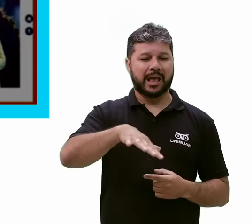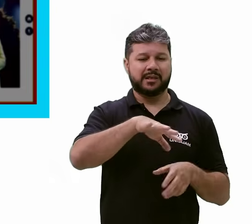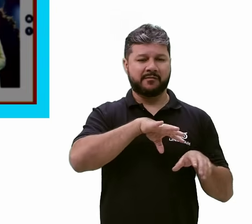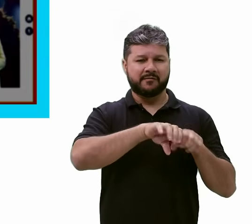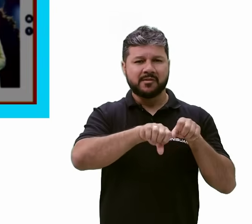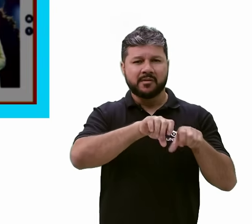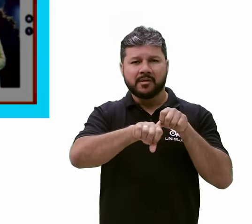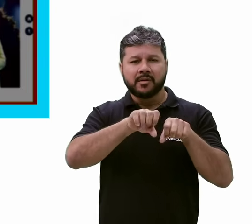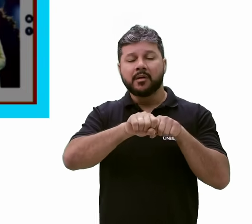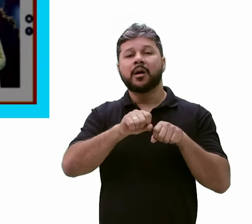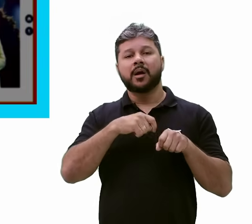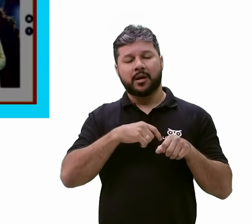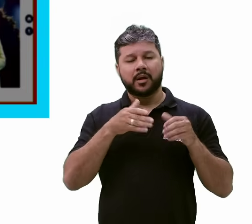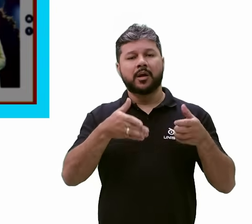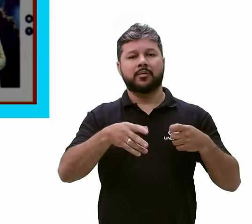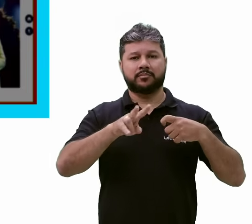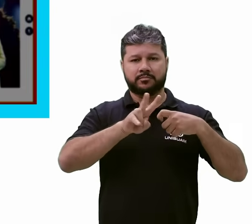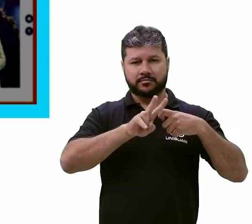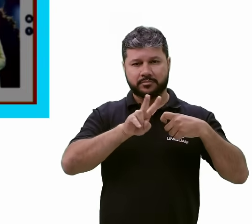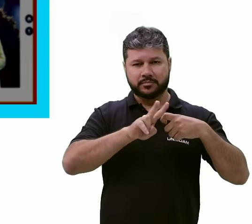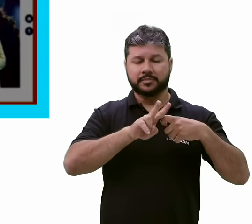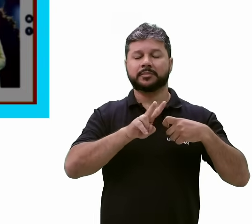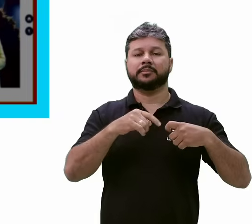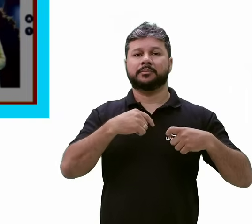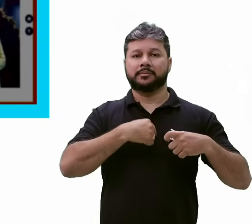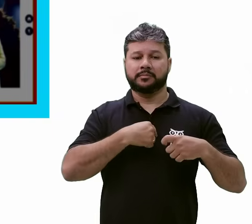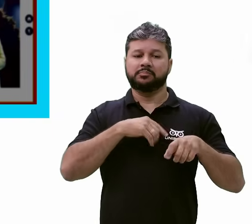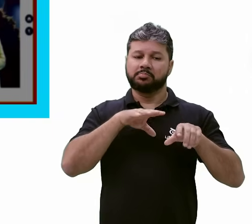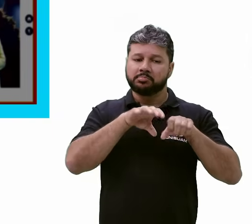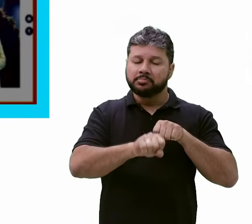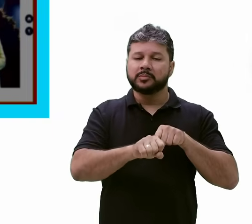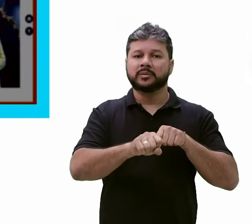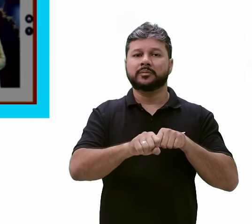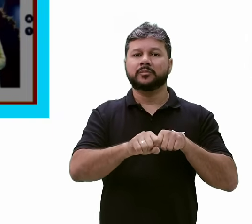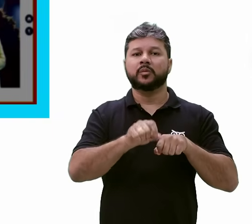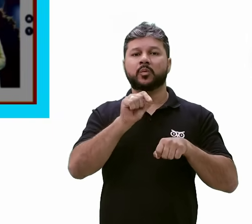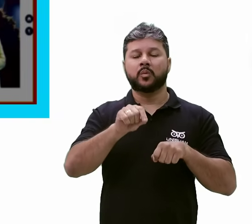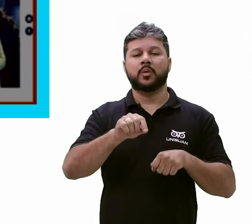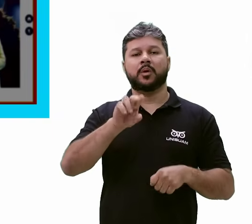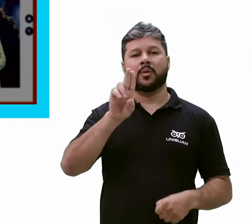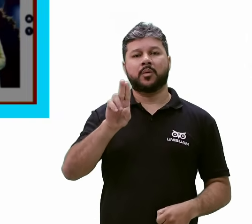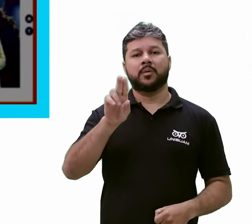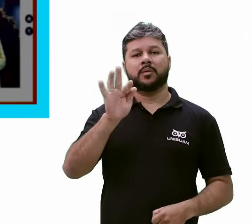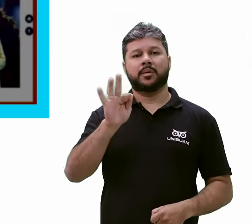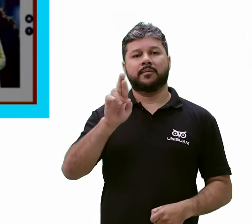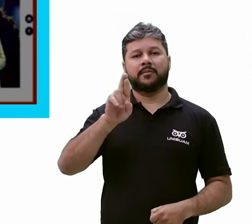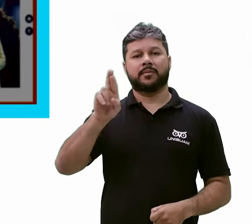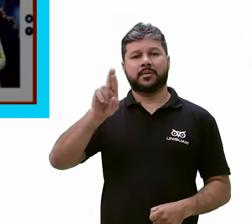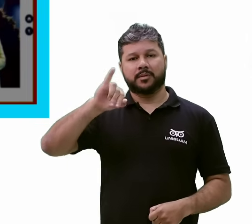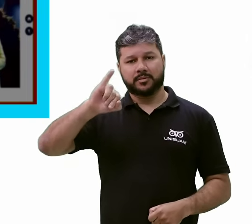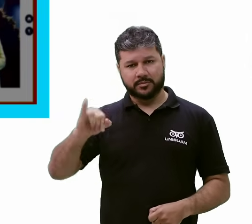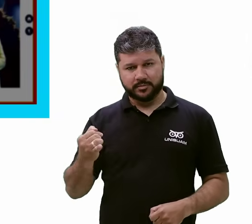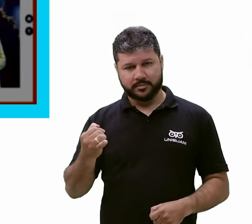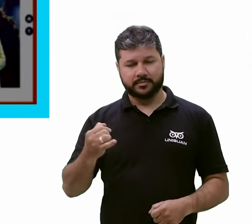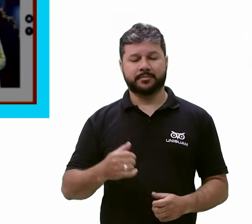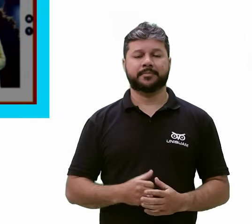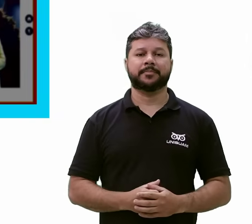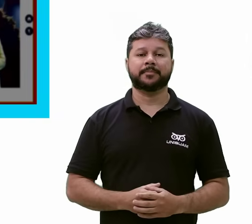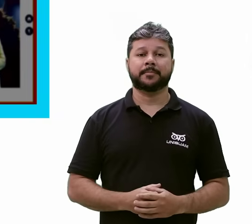formação, né? Eu sou médica veterinária, tenho toda a minha formação pela Universidade Federal Rural do Rio de Janeiro.